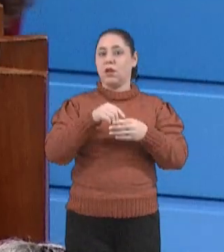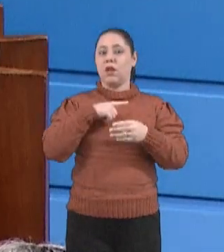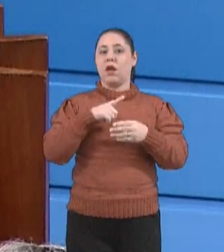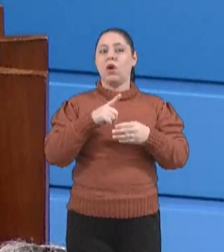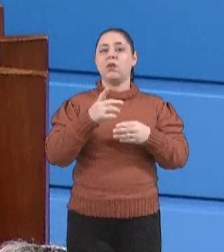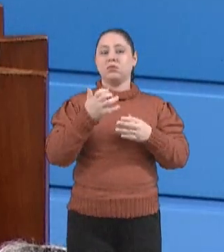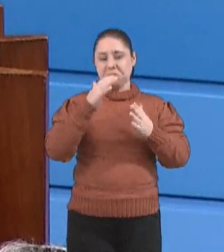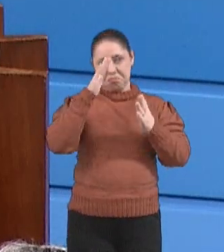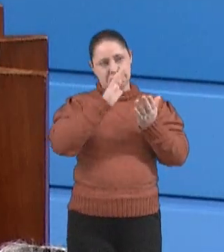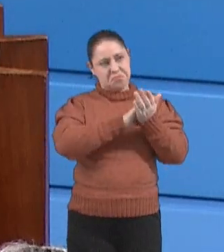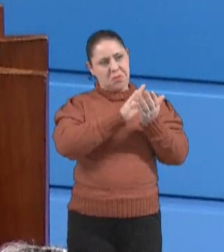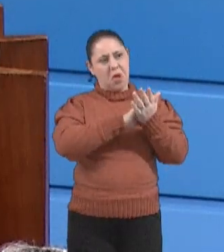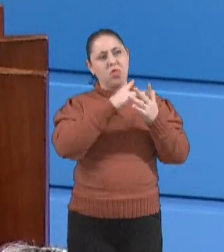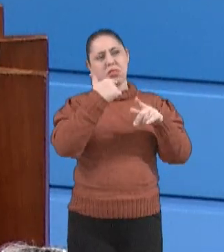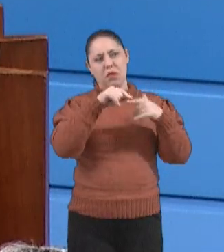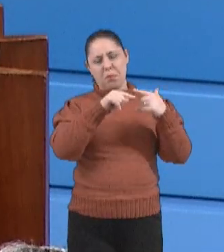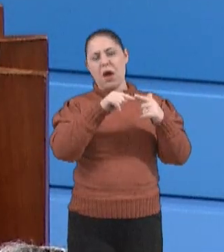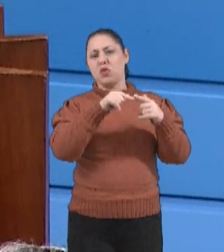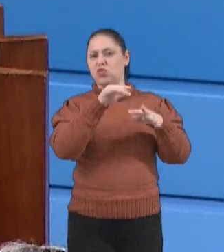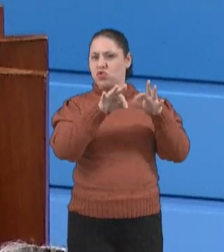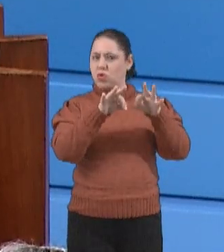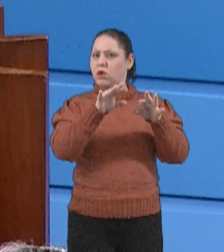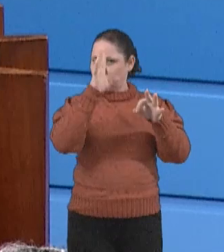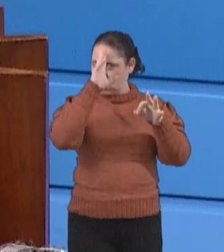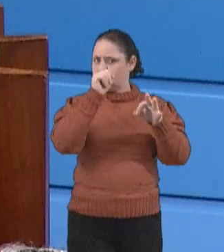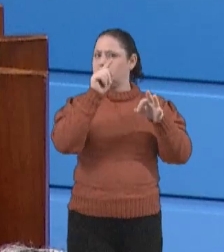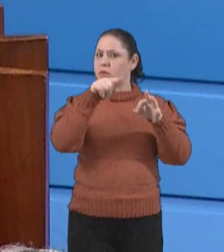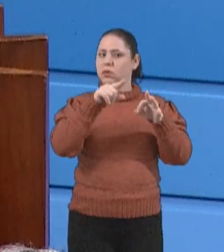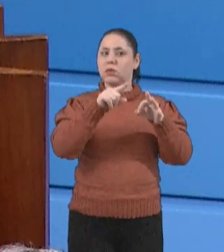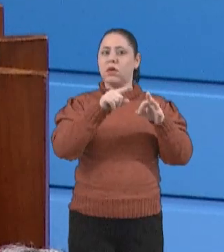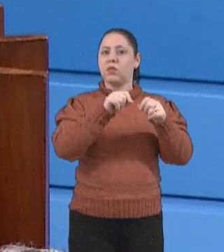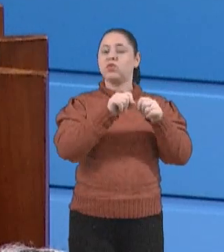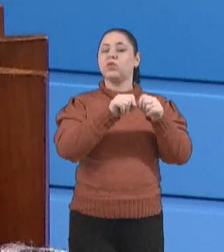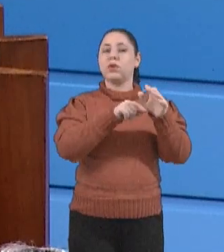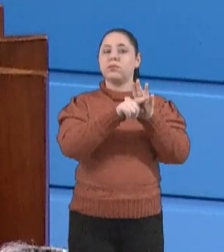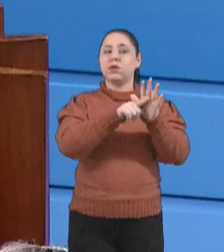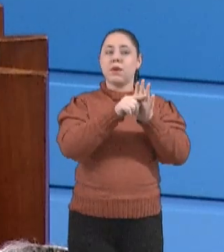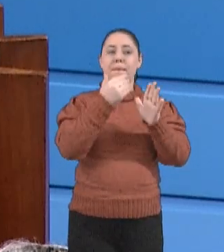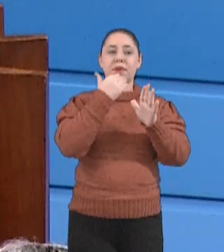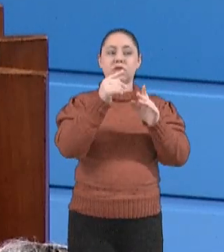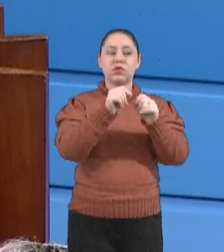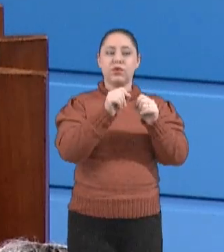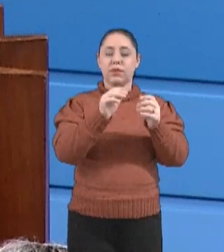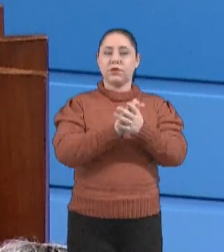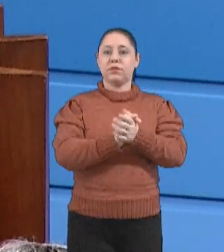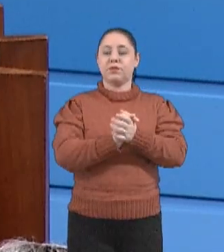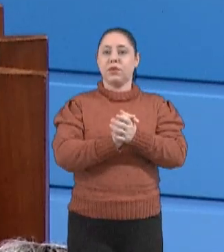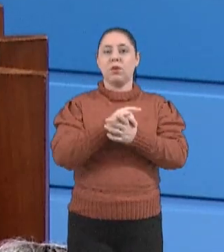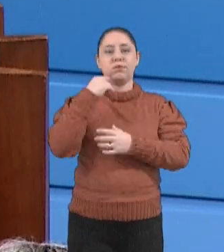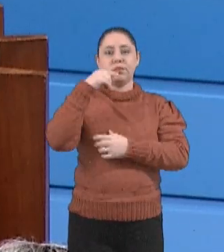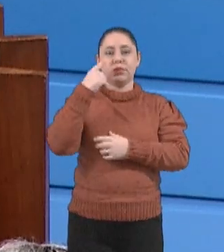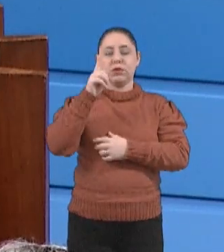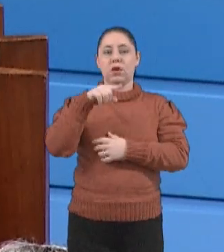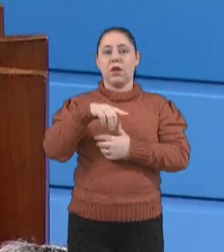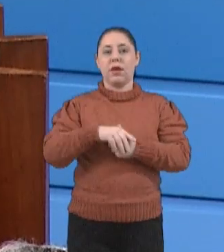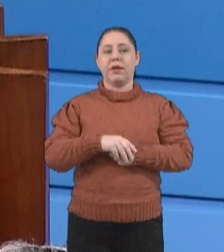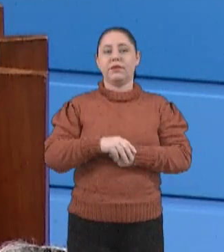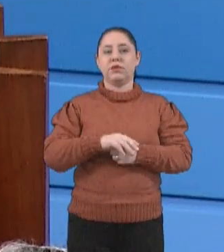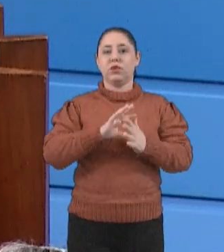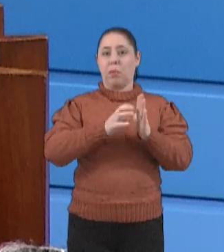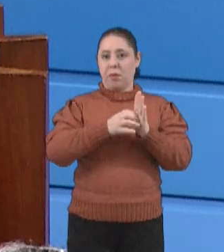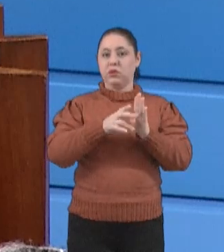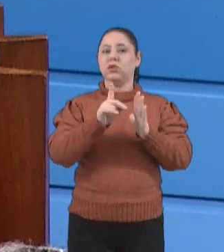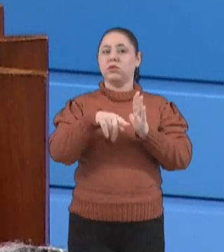quero reconhecer o trabalho que ela fez, ela, a partir do momento da petição que foi feita pelo advogado do